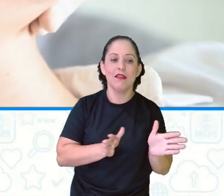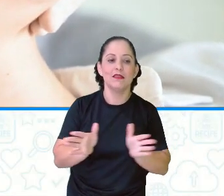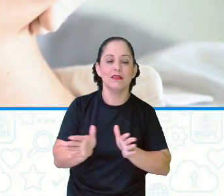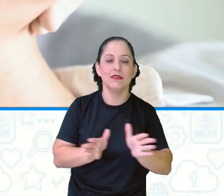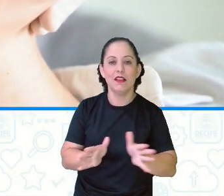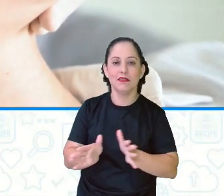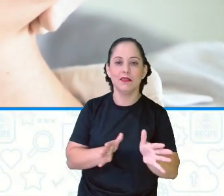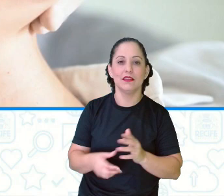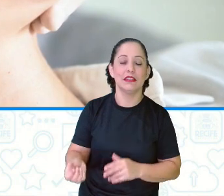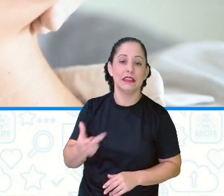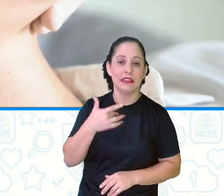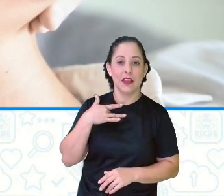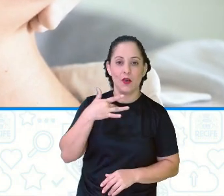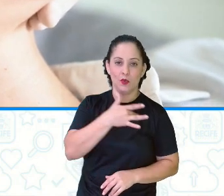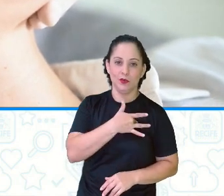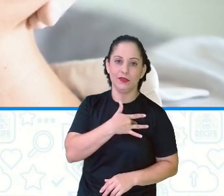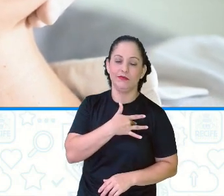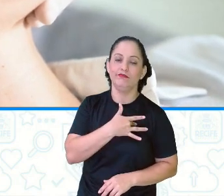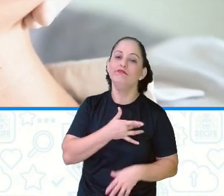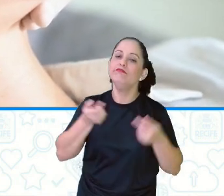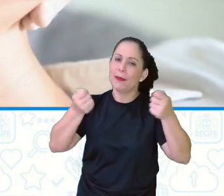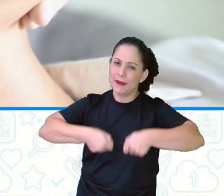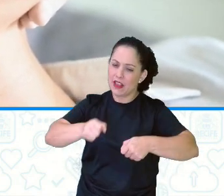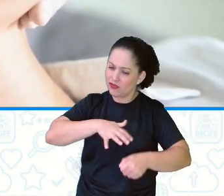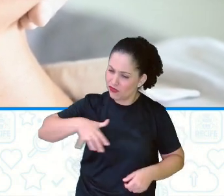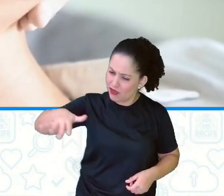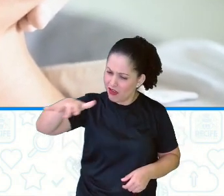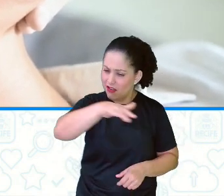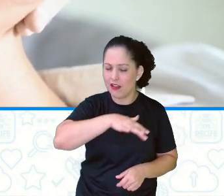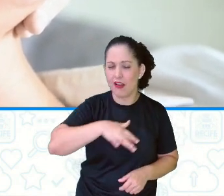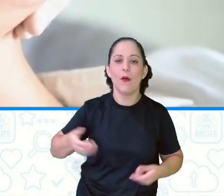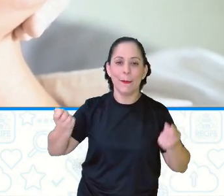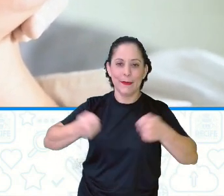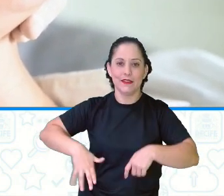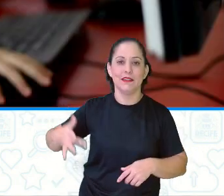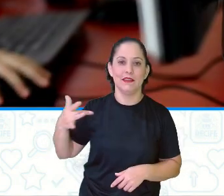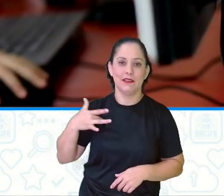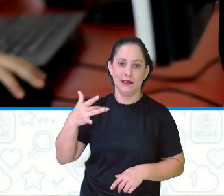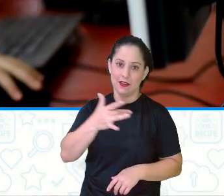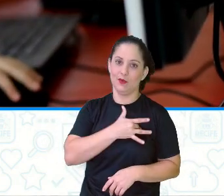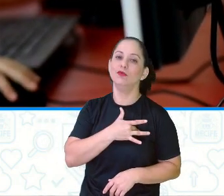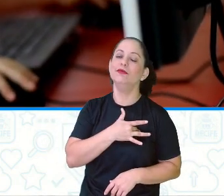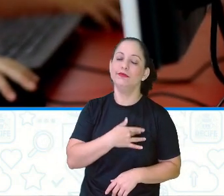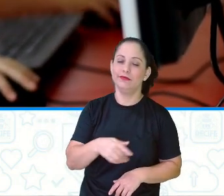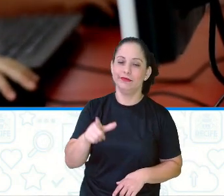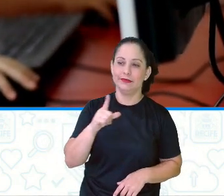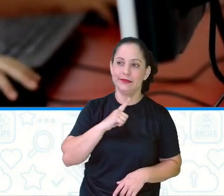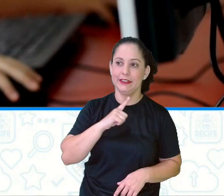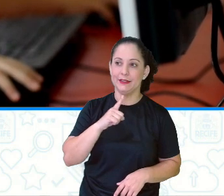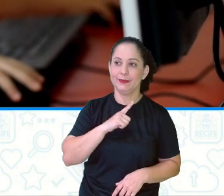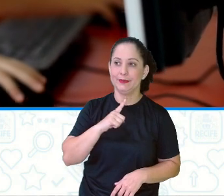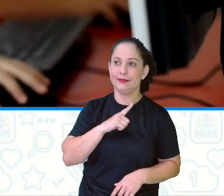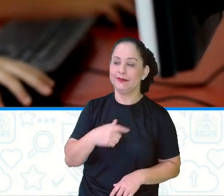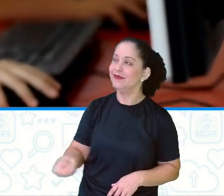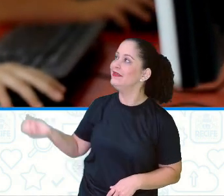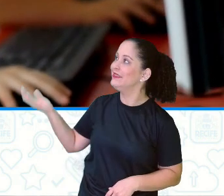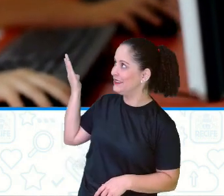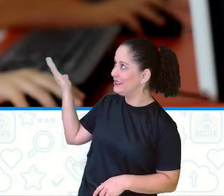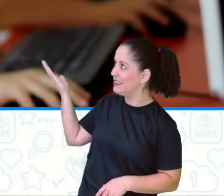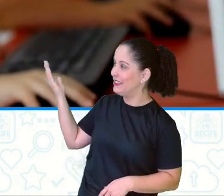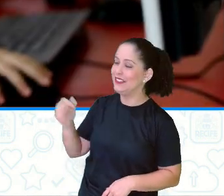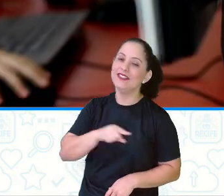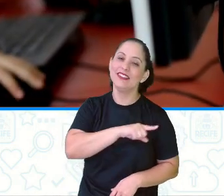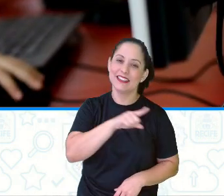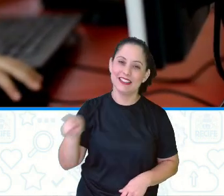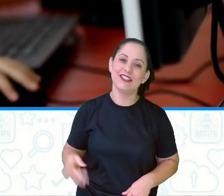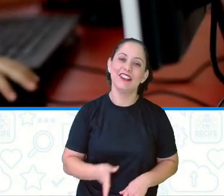saúde. Todo mundo tem que ter acesso à saúde dentro da cidade. E esse daqui vocês sabem o que